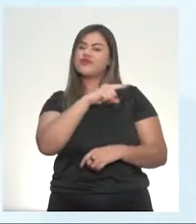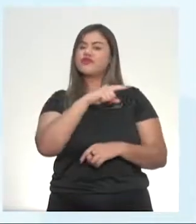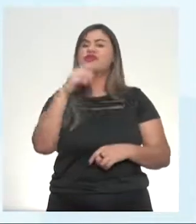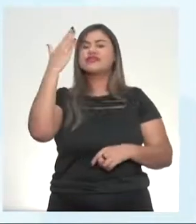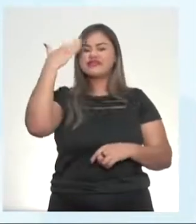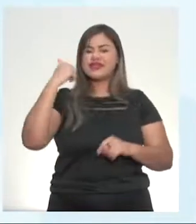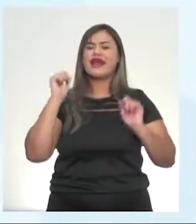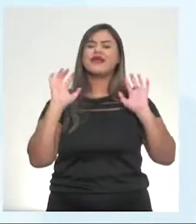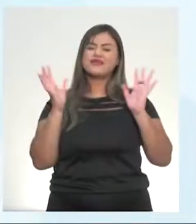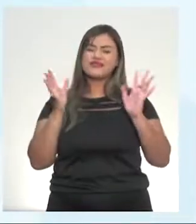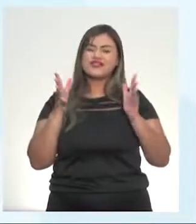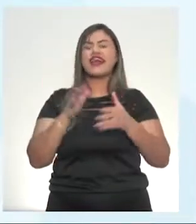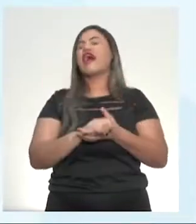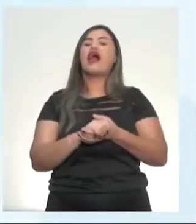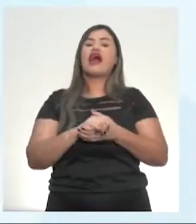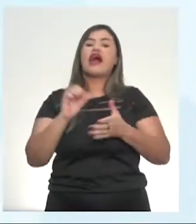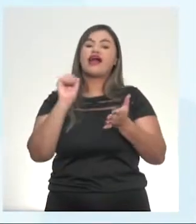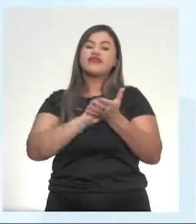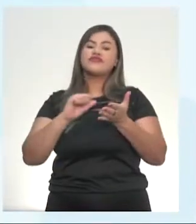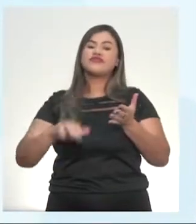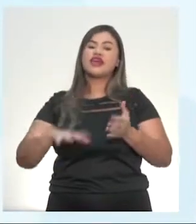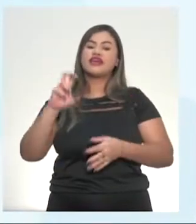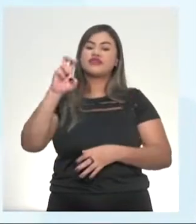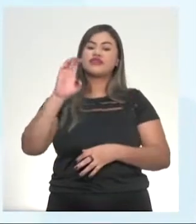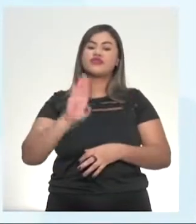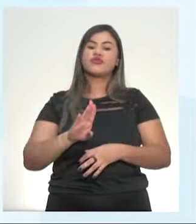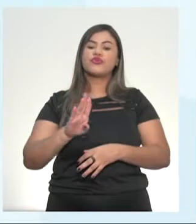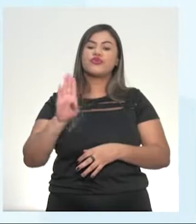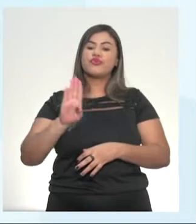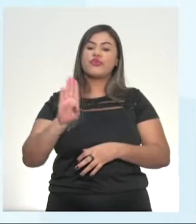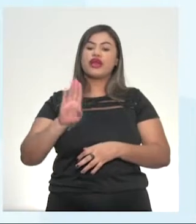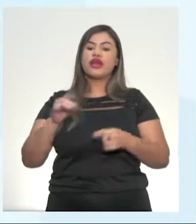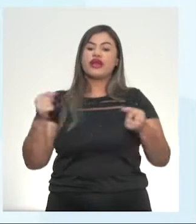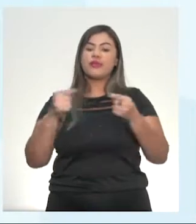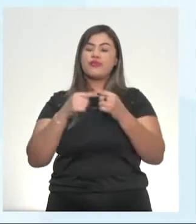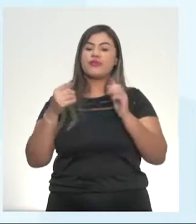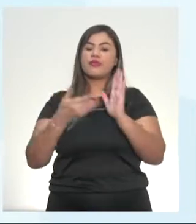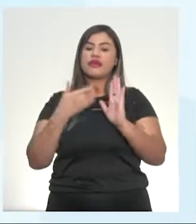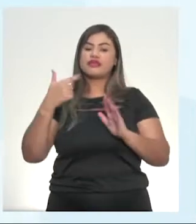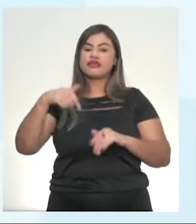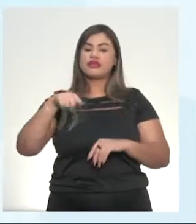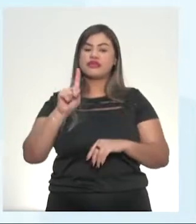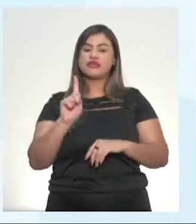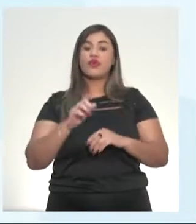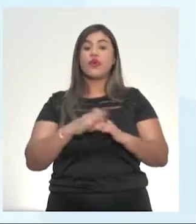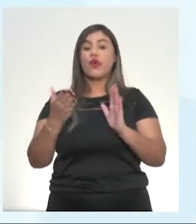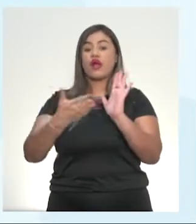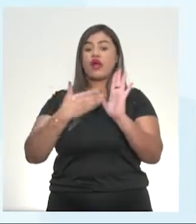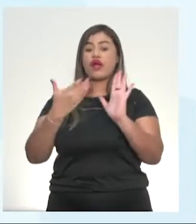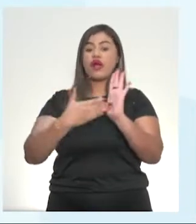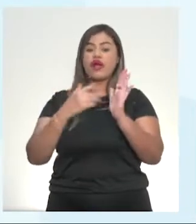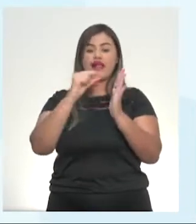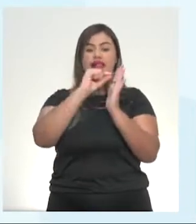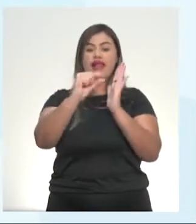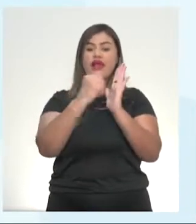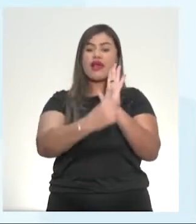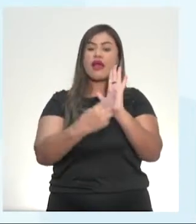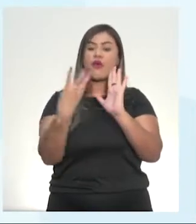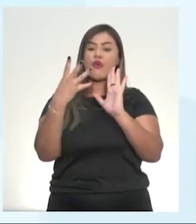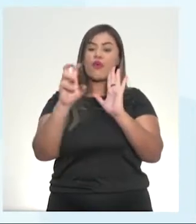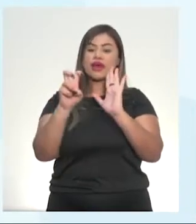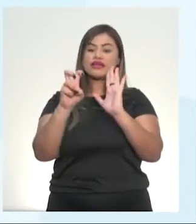sabe como é que faz. Então, atividade 5B. Para paginar um livro com 45 linhas em cada